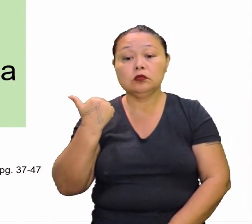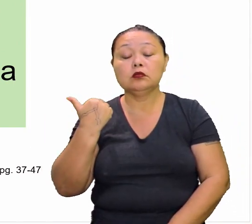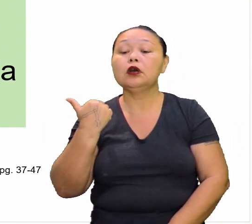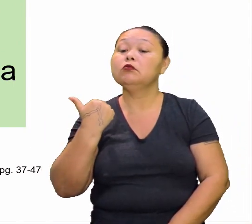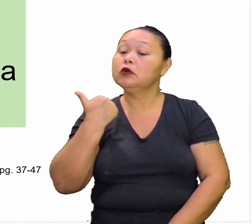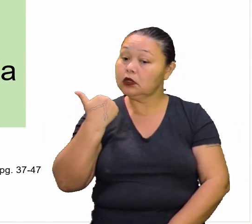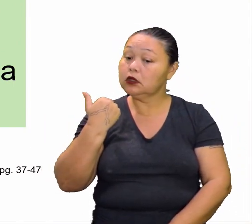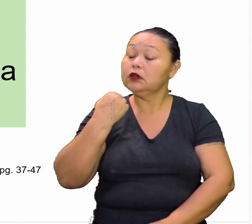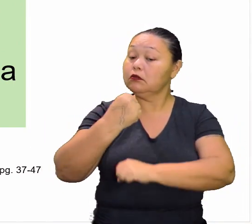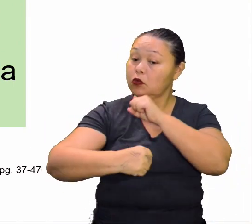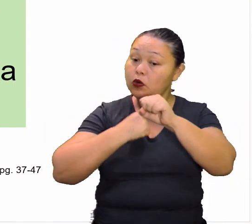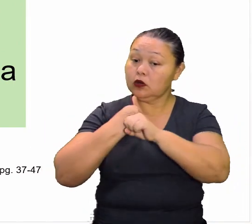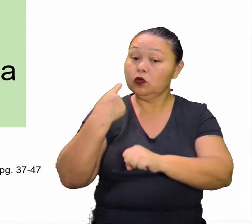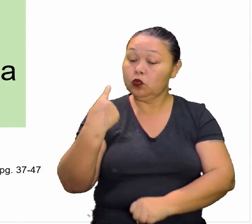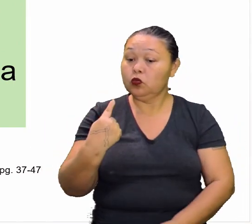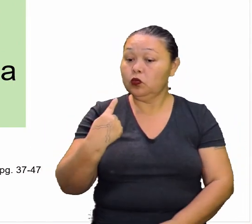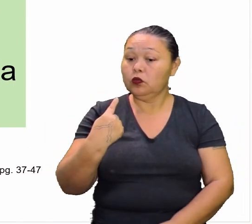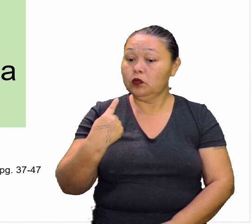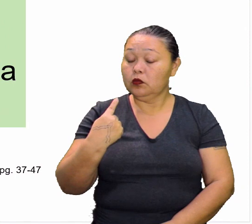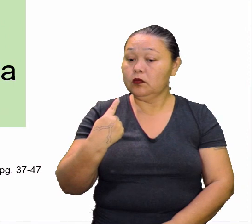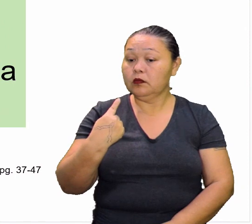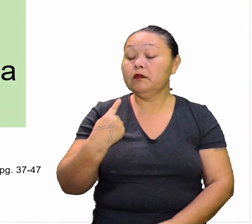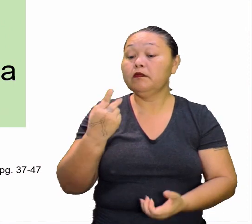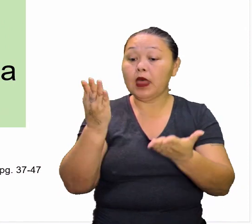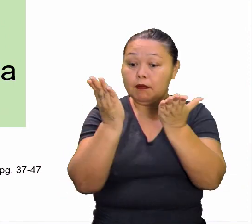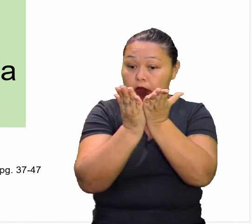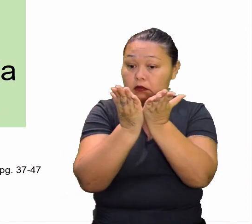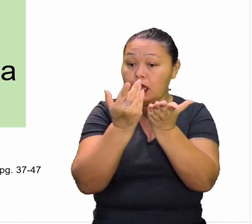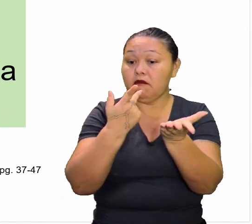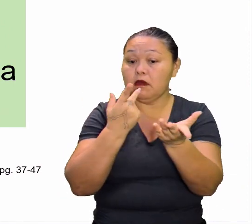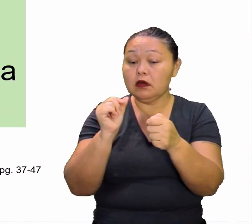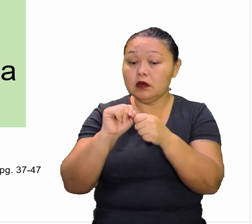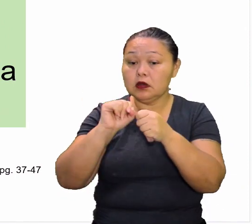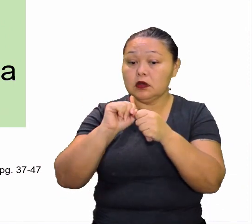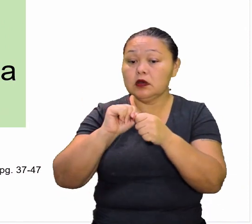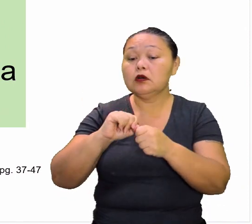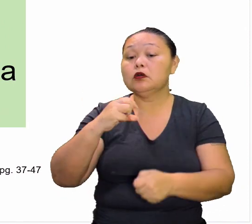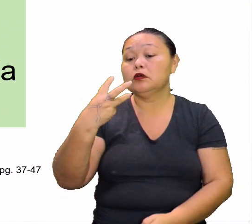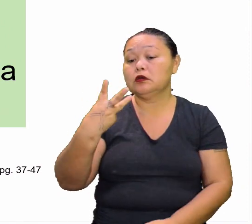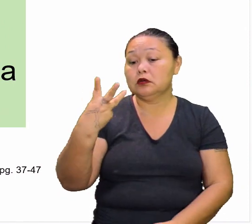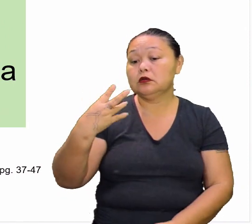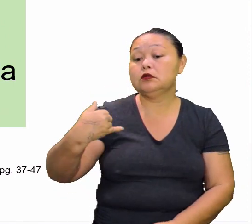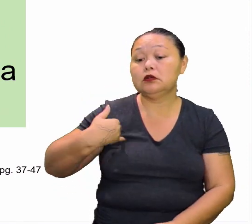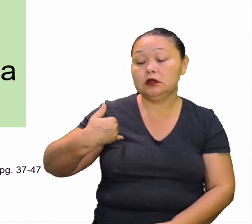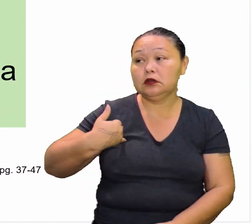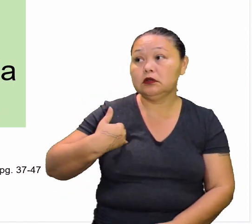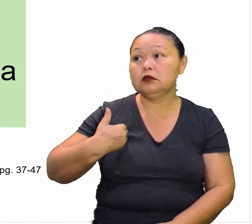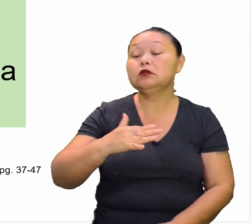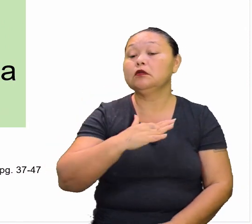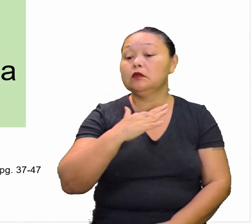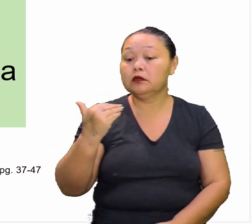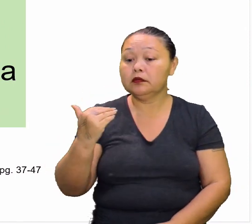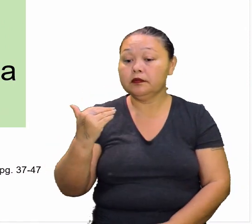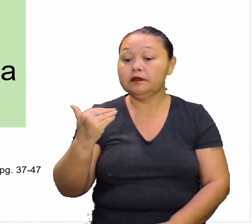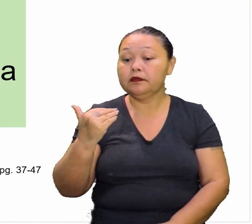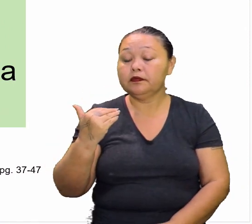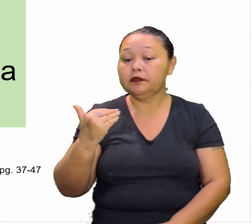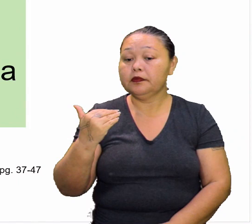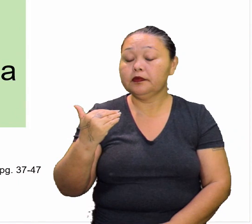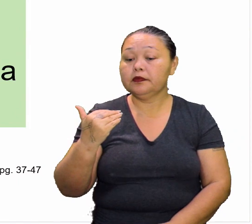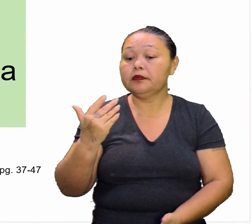1. Porque, biblicamente falando, se diz que Cristo morreu com 33 anos.